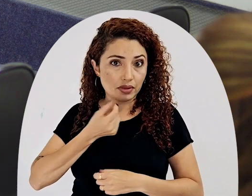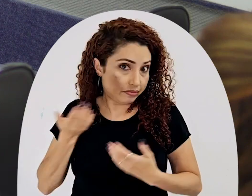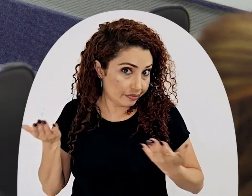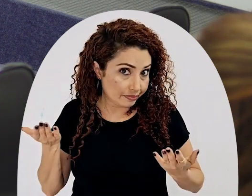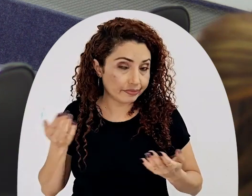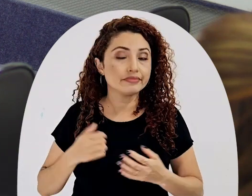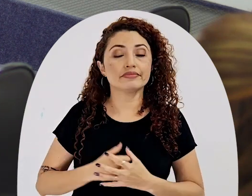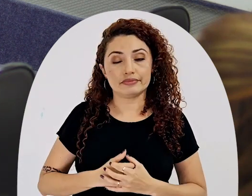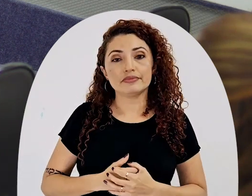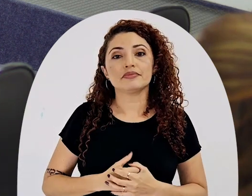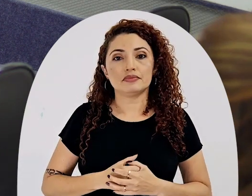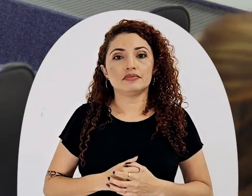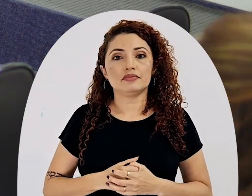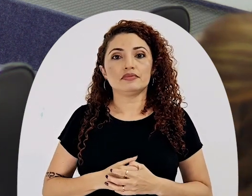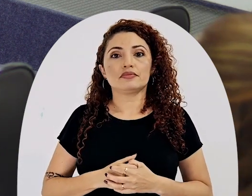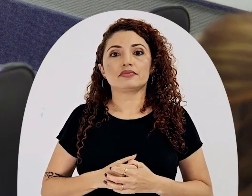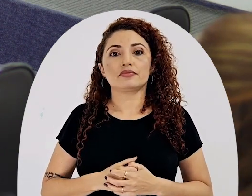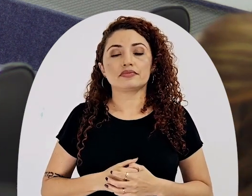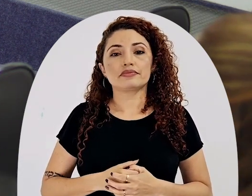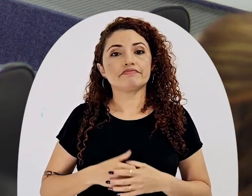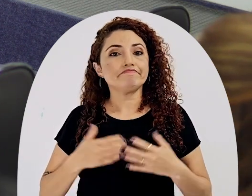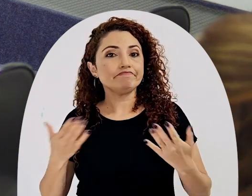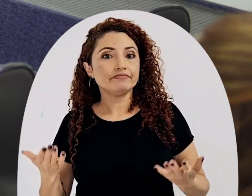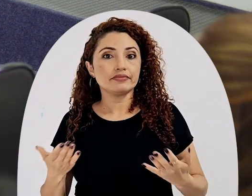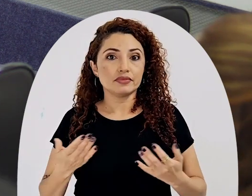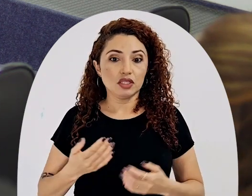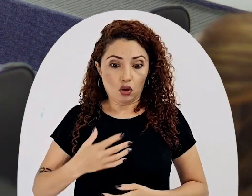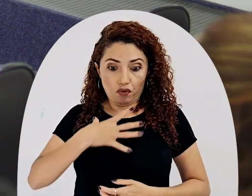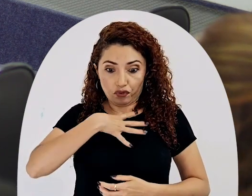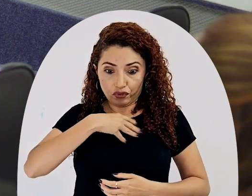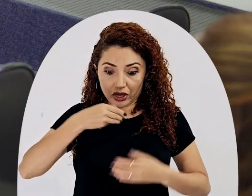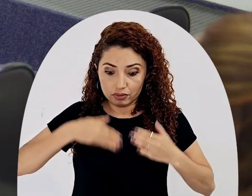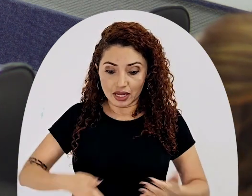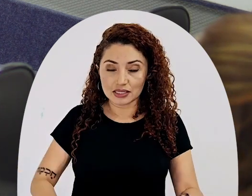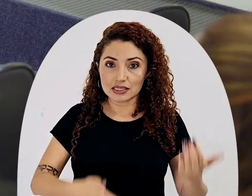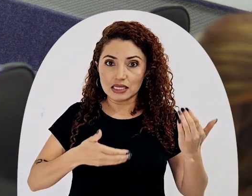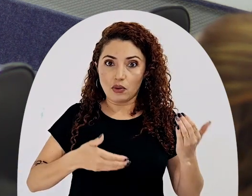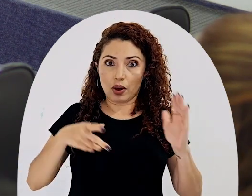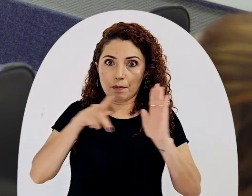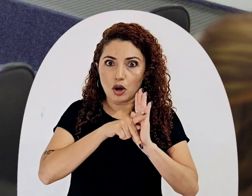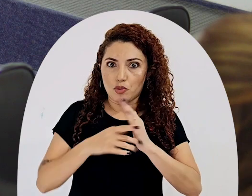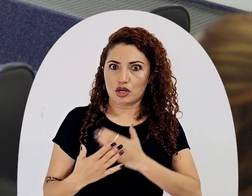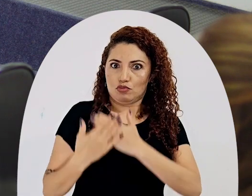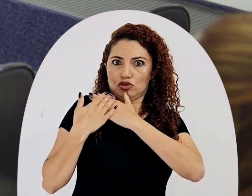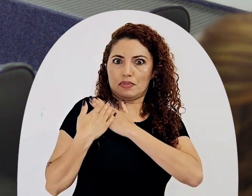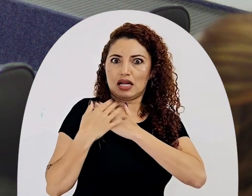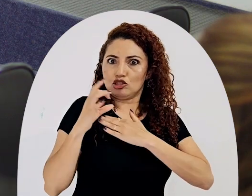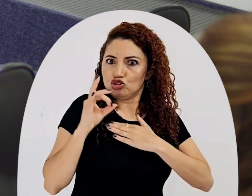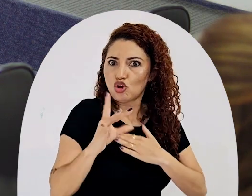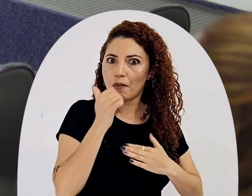E o filho não é só da mãe, né, gente? Porque a preocupação é sempre se o filho ficar doente, com quem que o filho vai ficar.